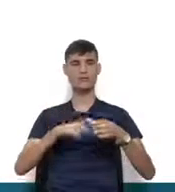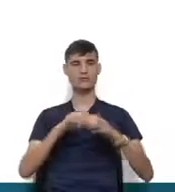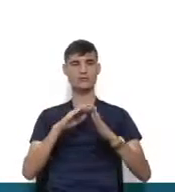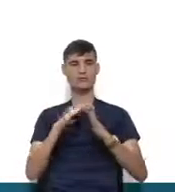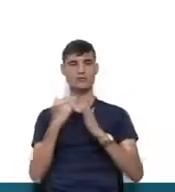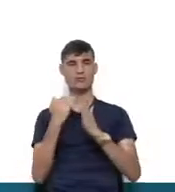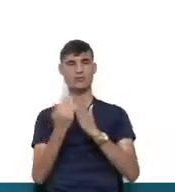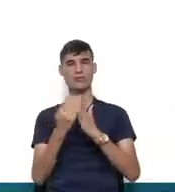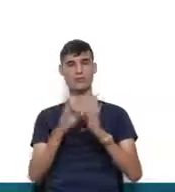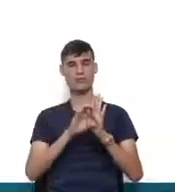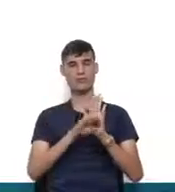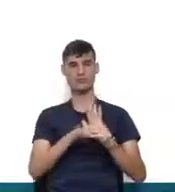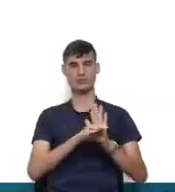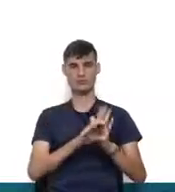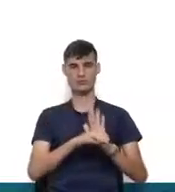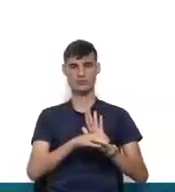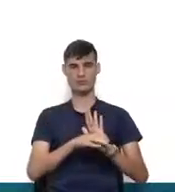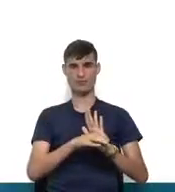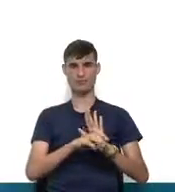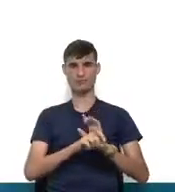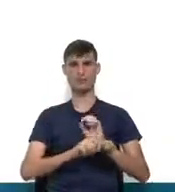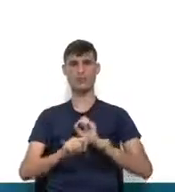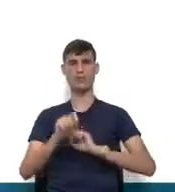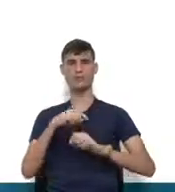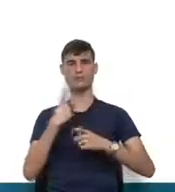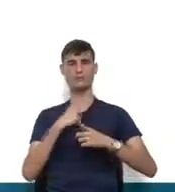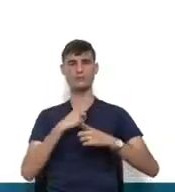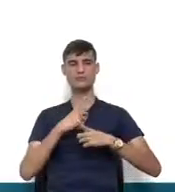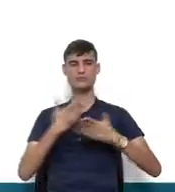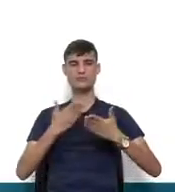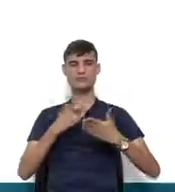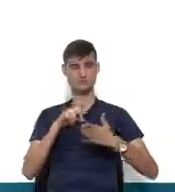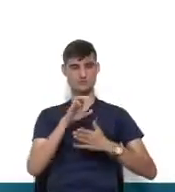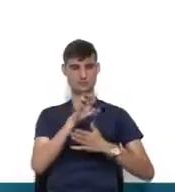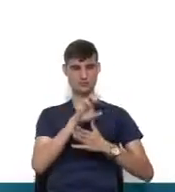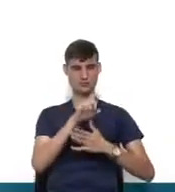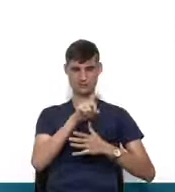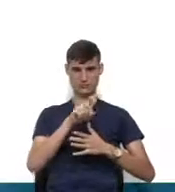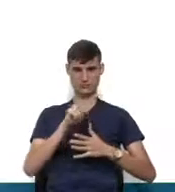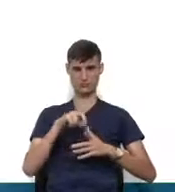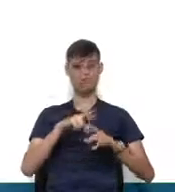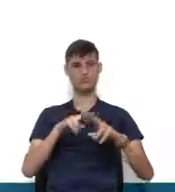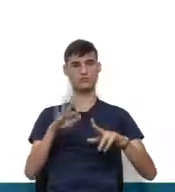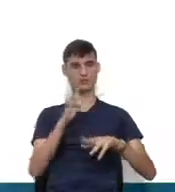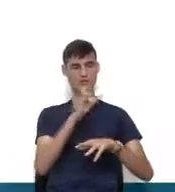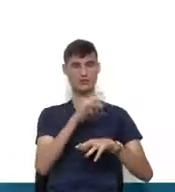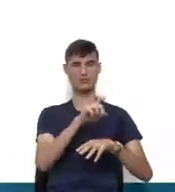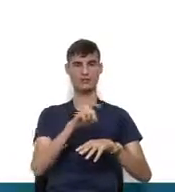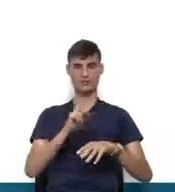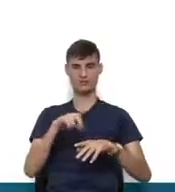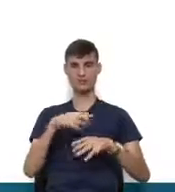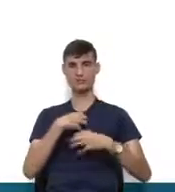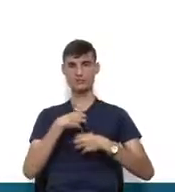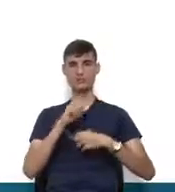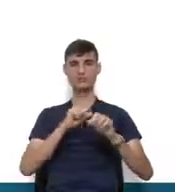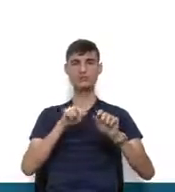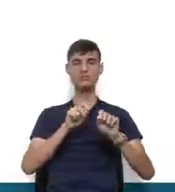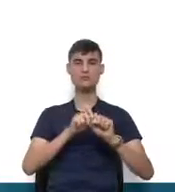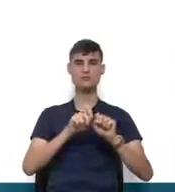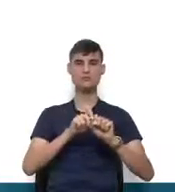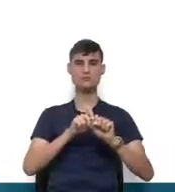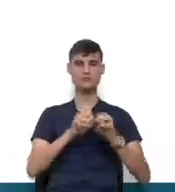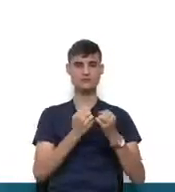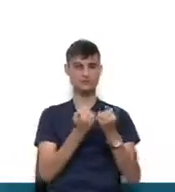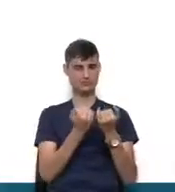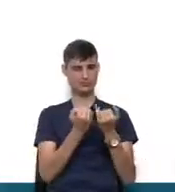esses conteúdos. O que eu tenho aqui? Que a e de x é igual a f de x, que é a minha função.